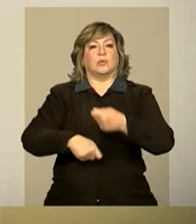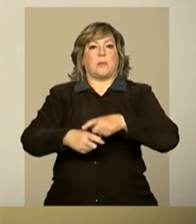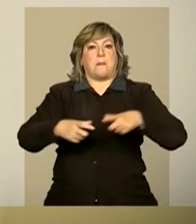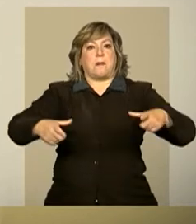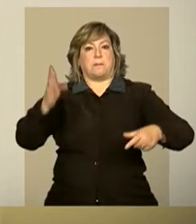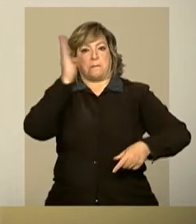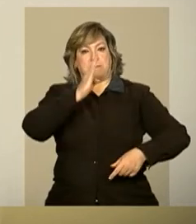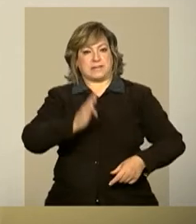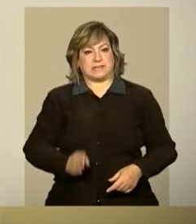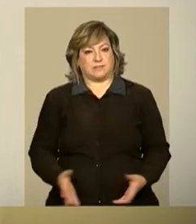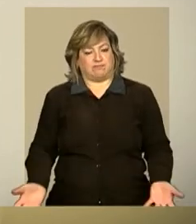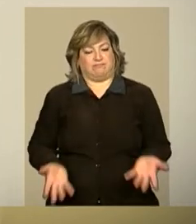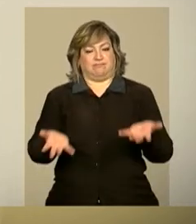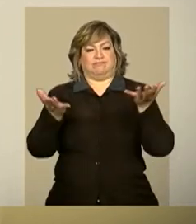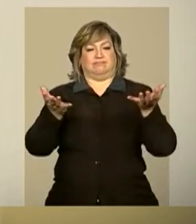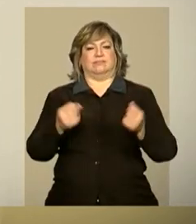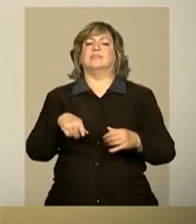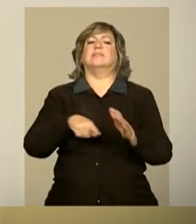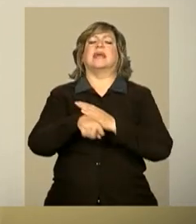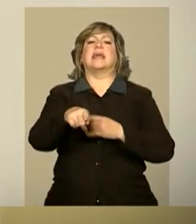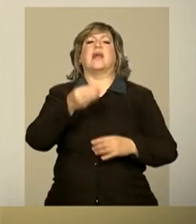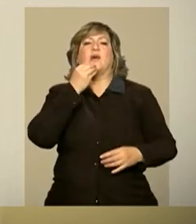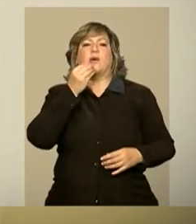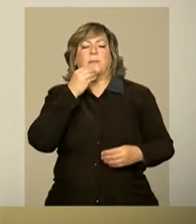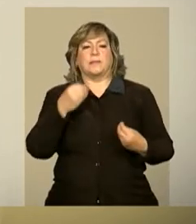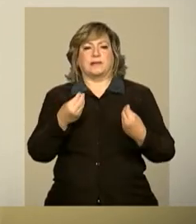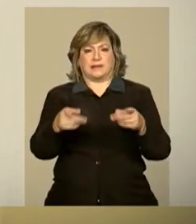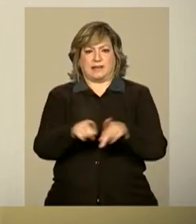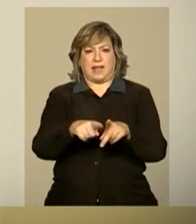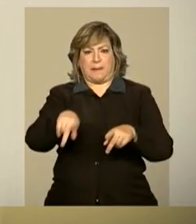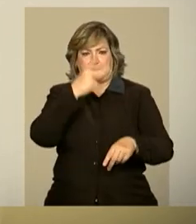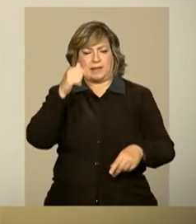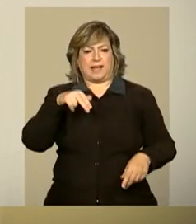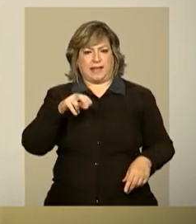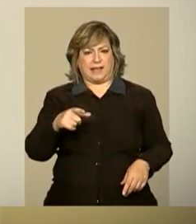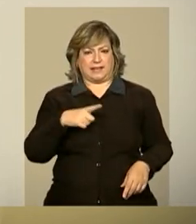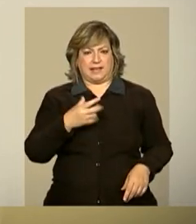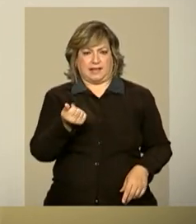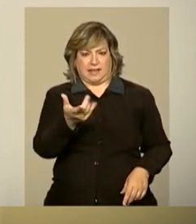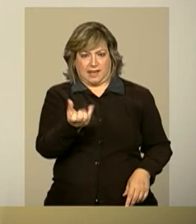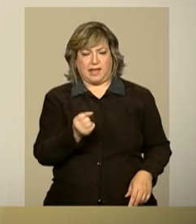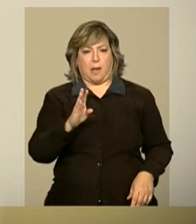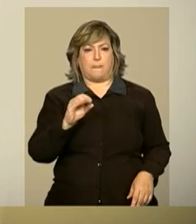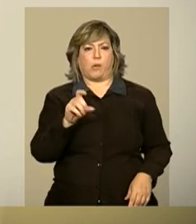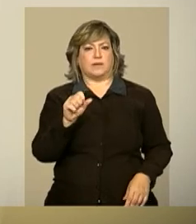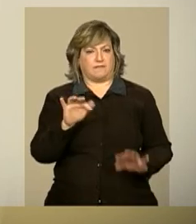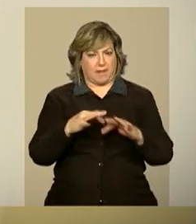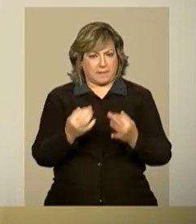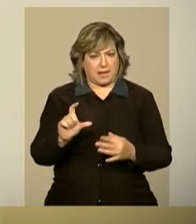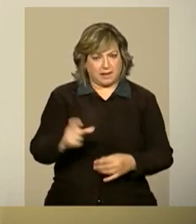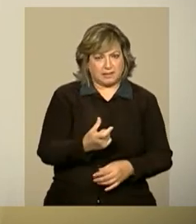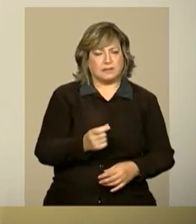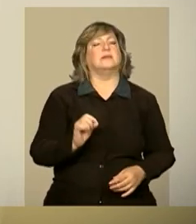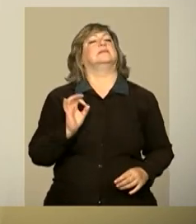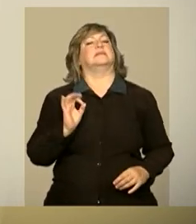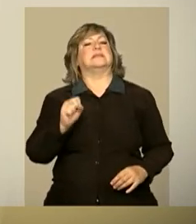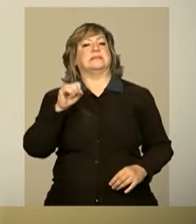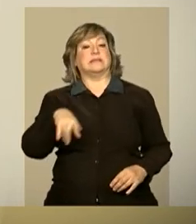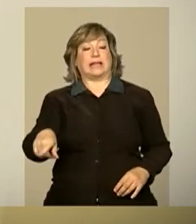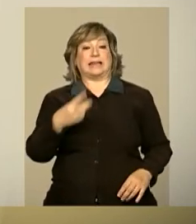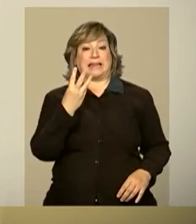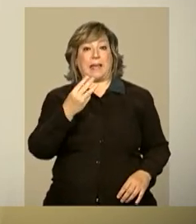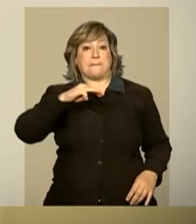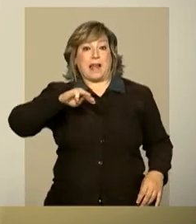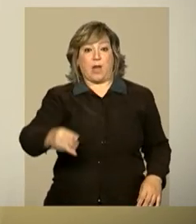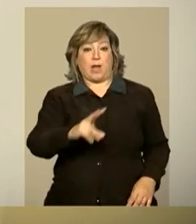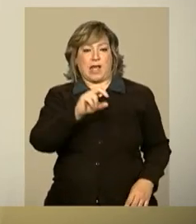para o Brasil essas e também estão chegando para quem recebe o bolsa família Estão sim Luciano daqueles três milhões e meio de pessoas